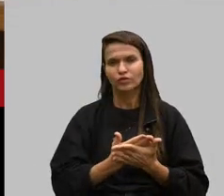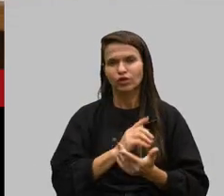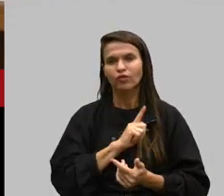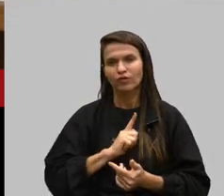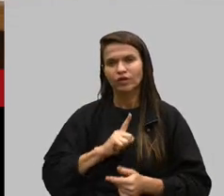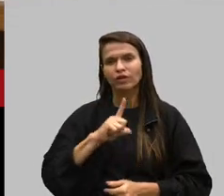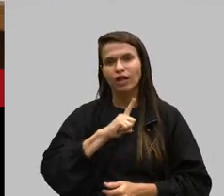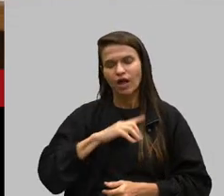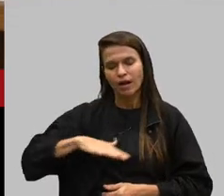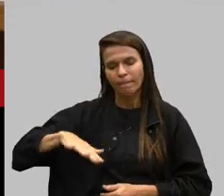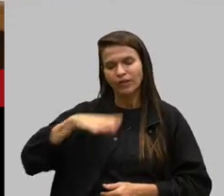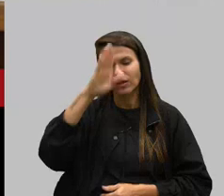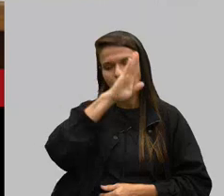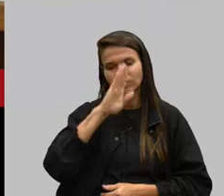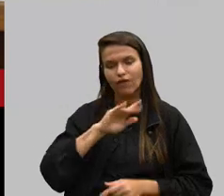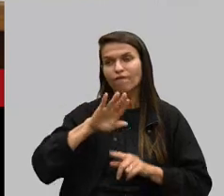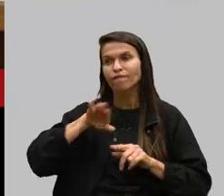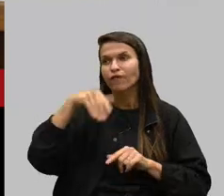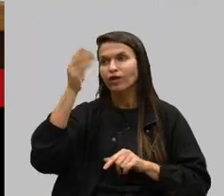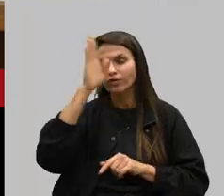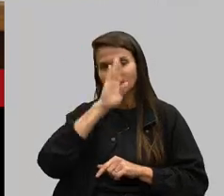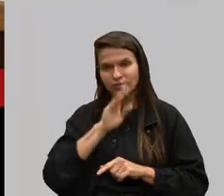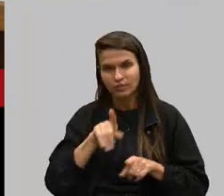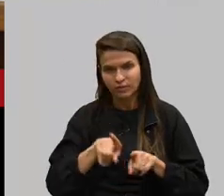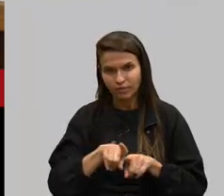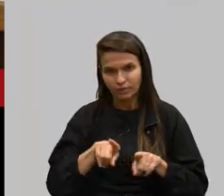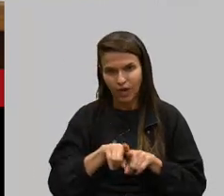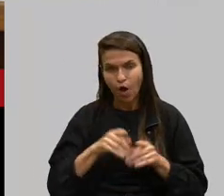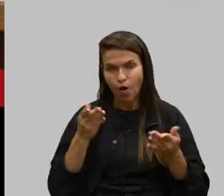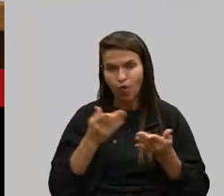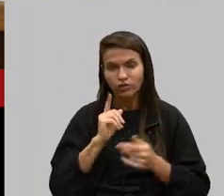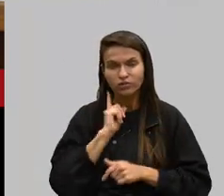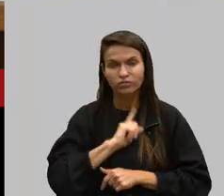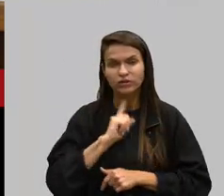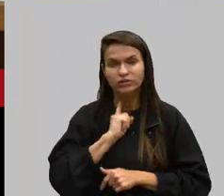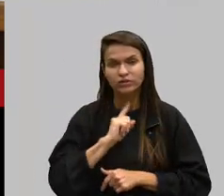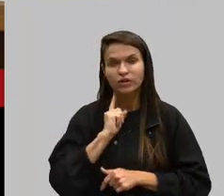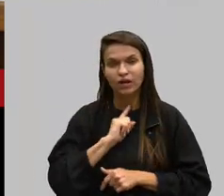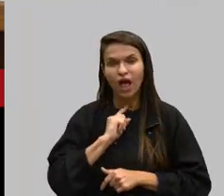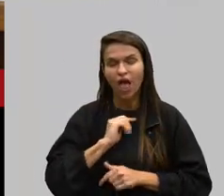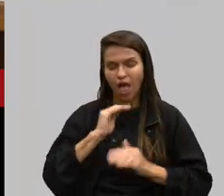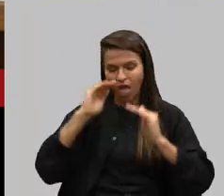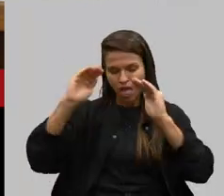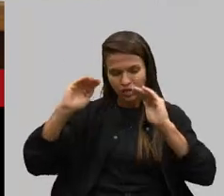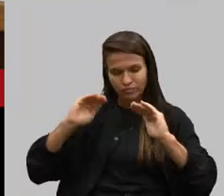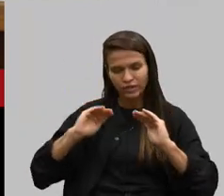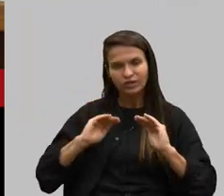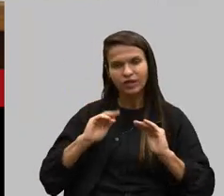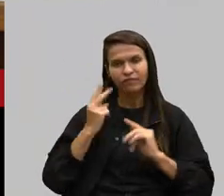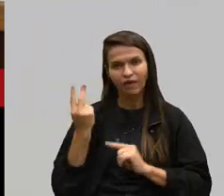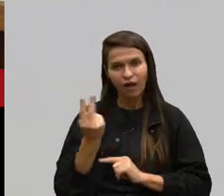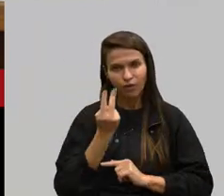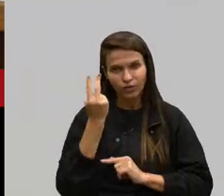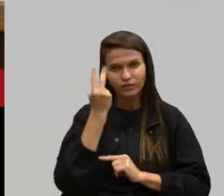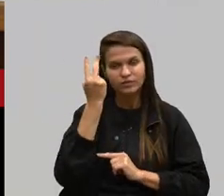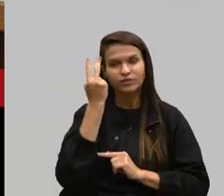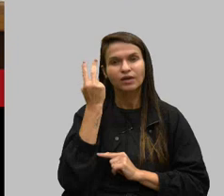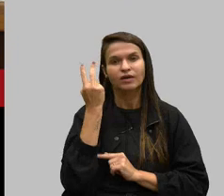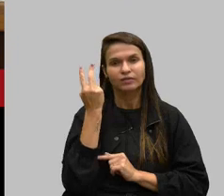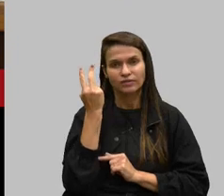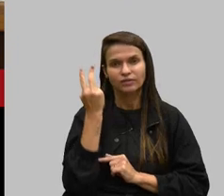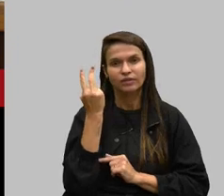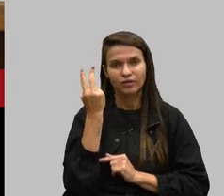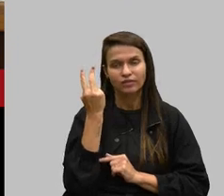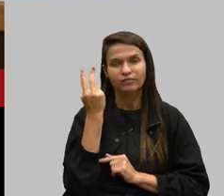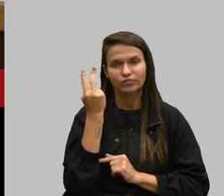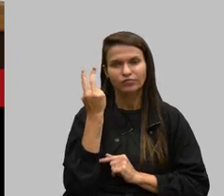âmbito nacional e internacional hoje Minas Gerais é respeitada e valorizada No